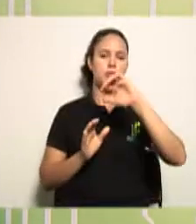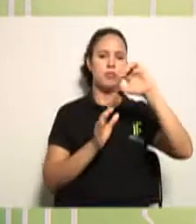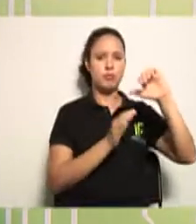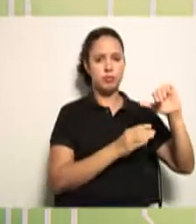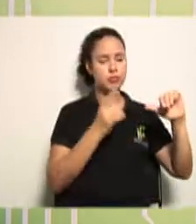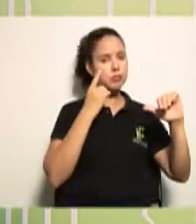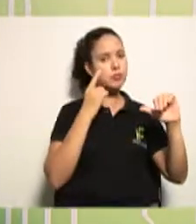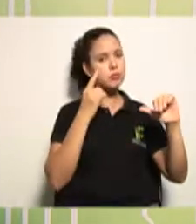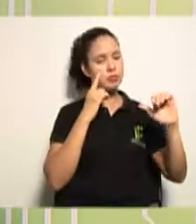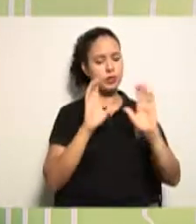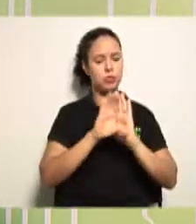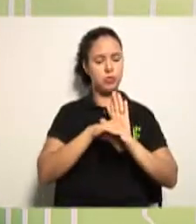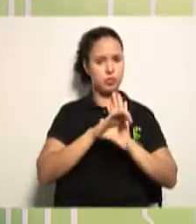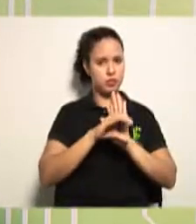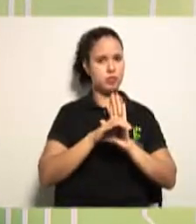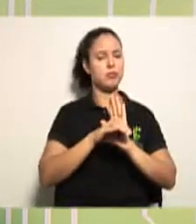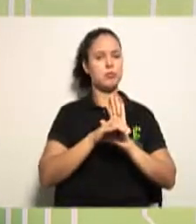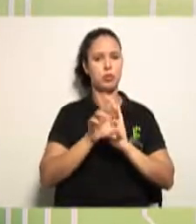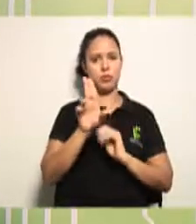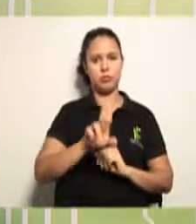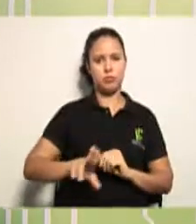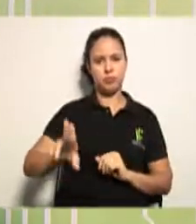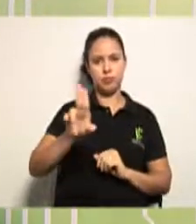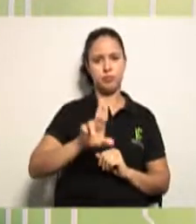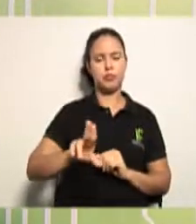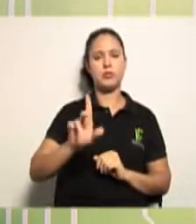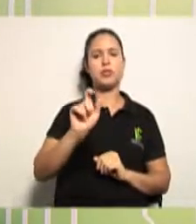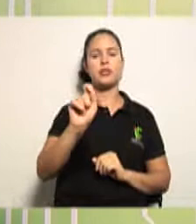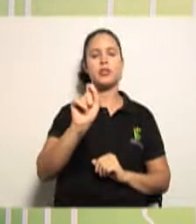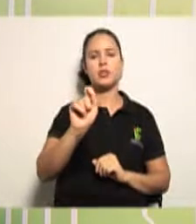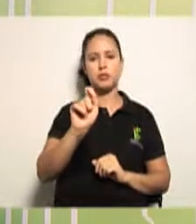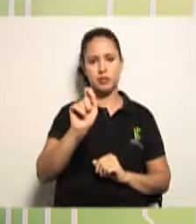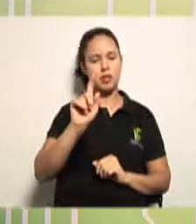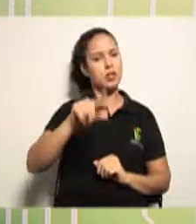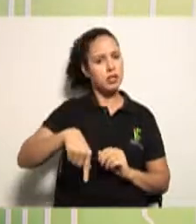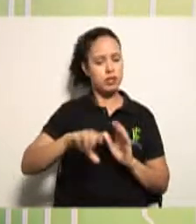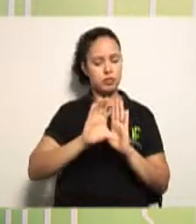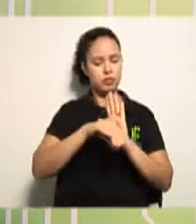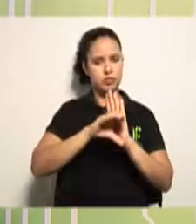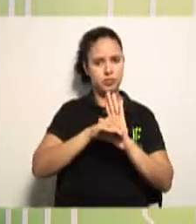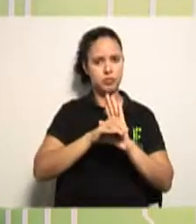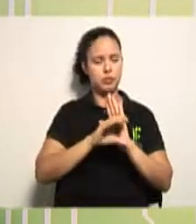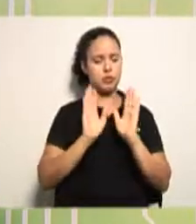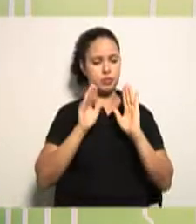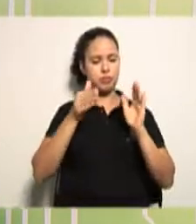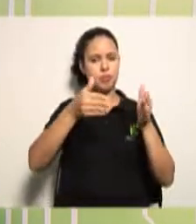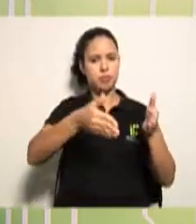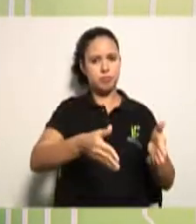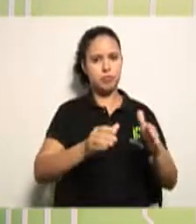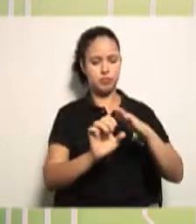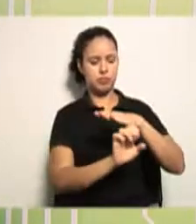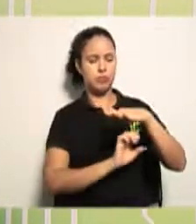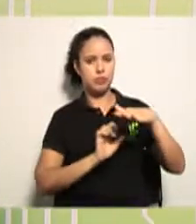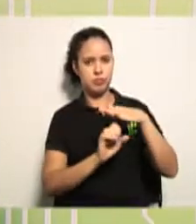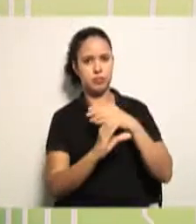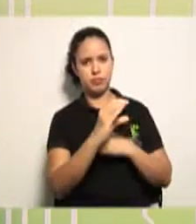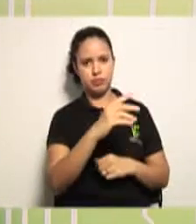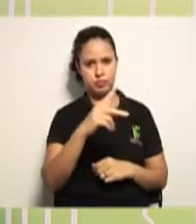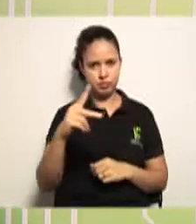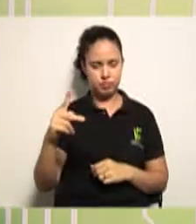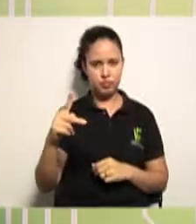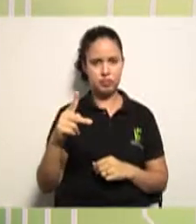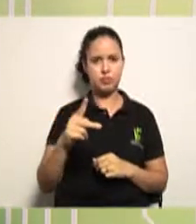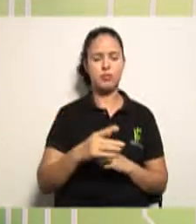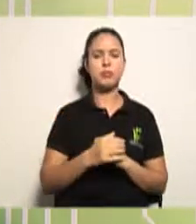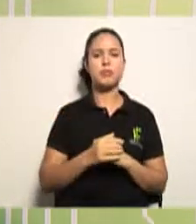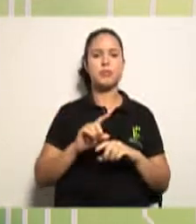já precisam aplicar. Nós vamos trabalhar conceitos voltados para organizações, para empresas, para cooperativas,